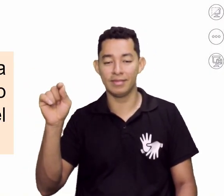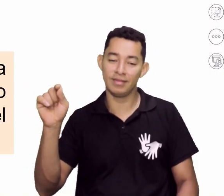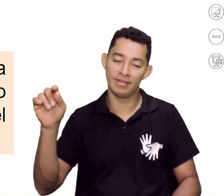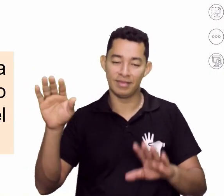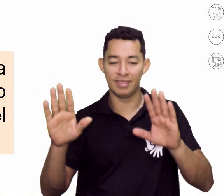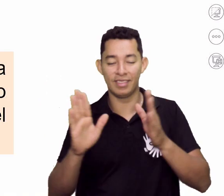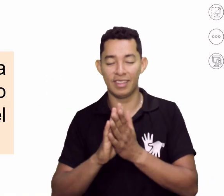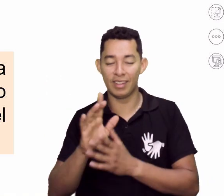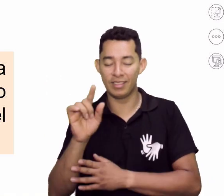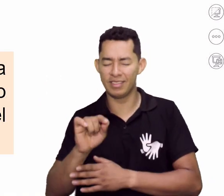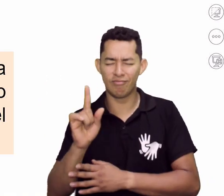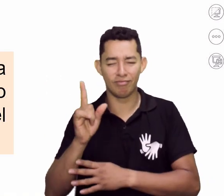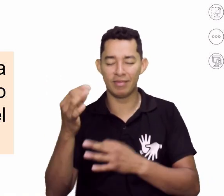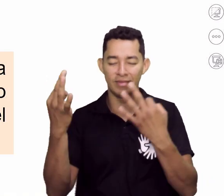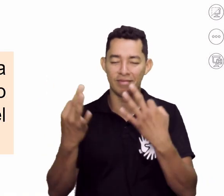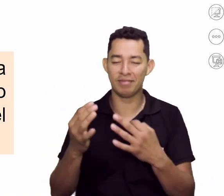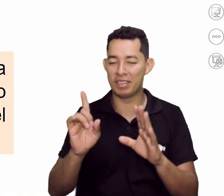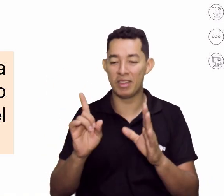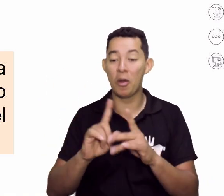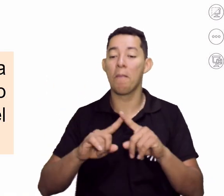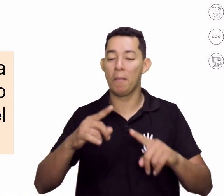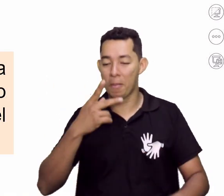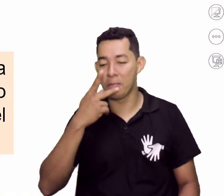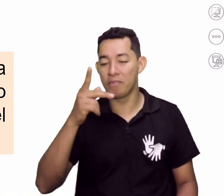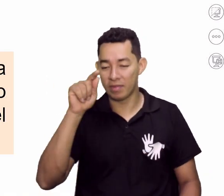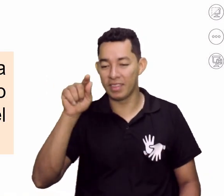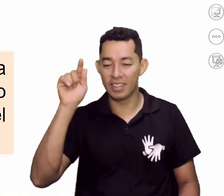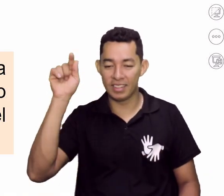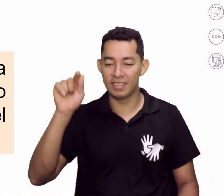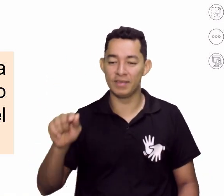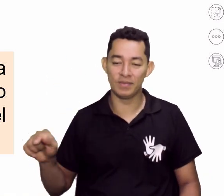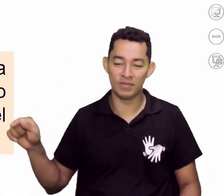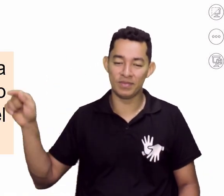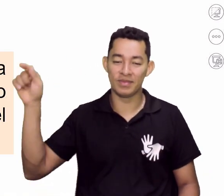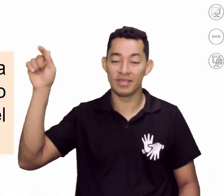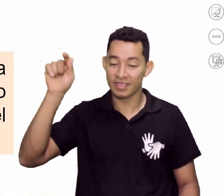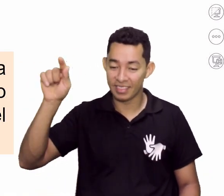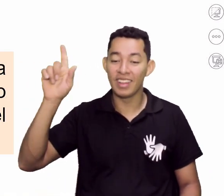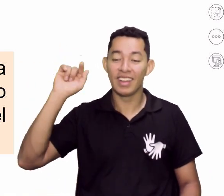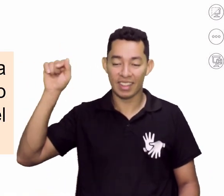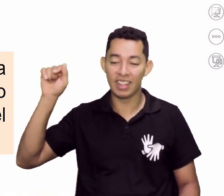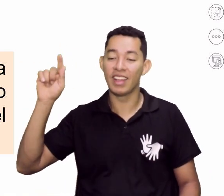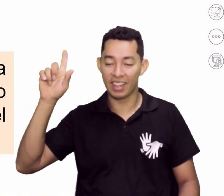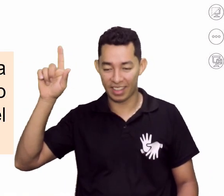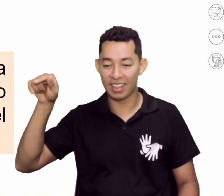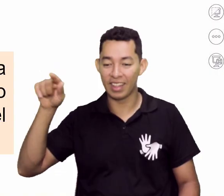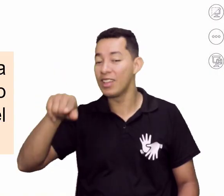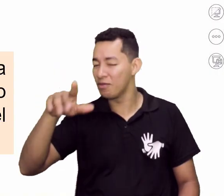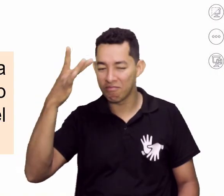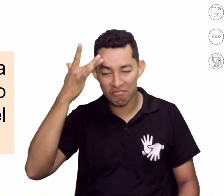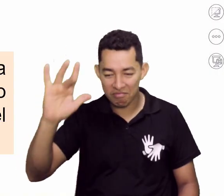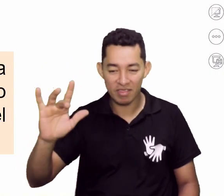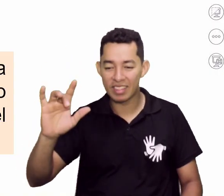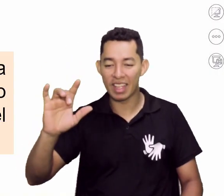Não está perfeito, mas eu estou te dizendo que isso aqui é um círculo. Se você não sabe o que é um círculo, você vai